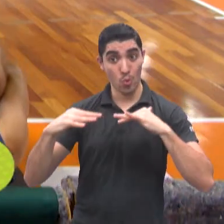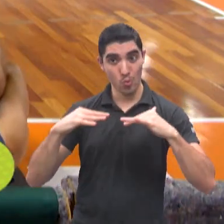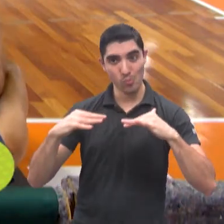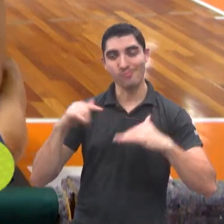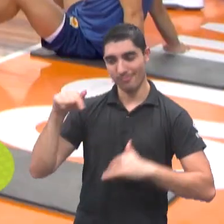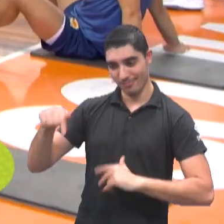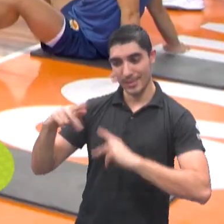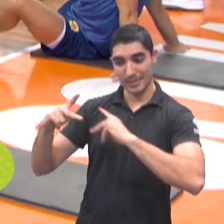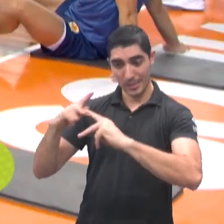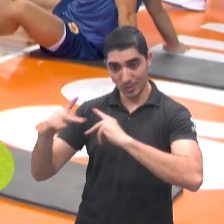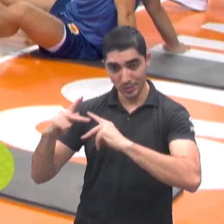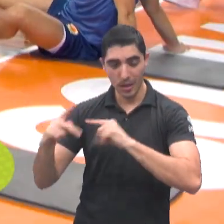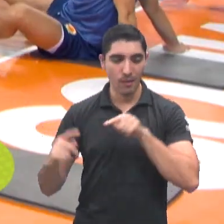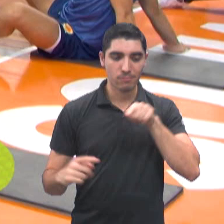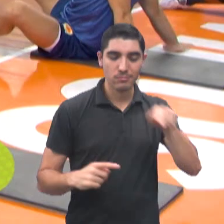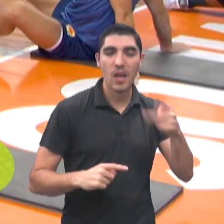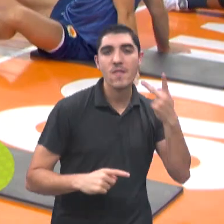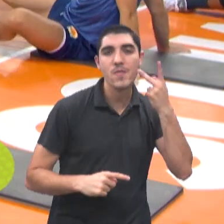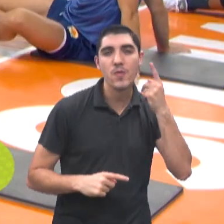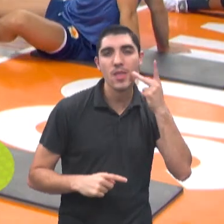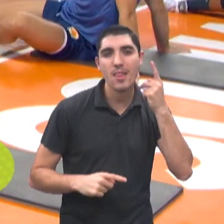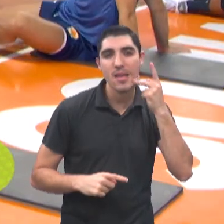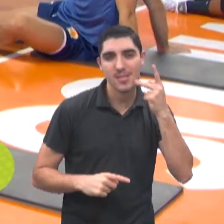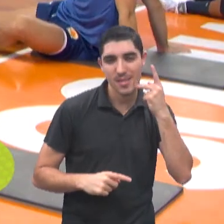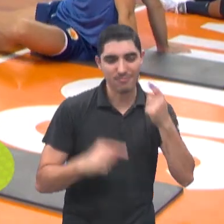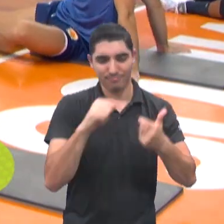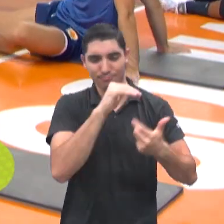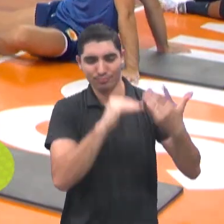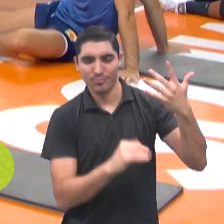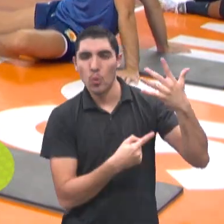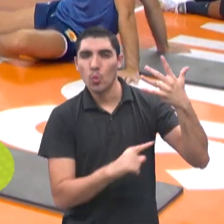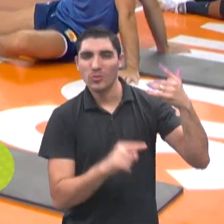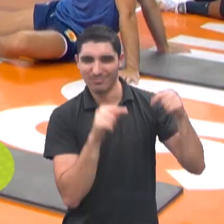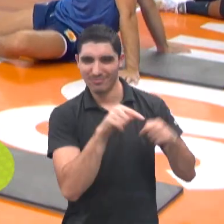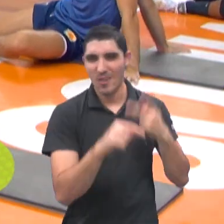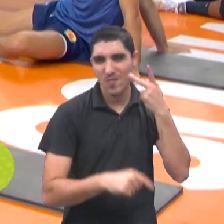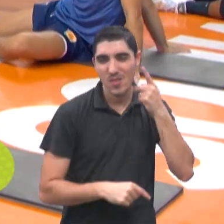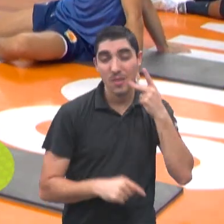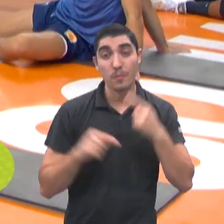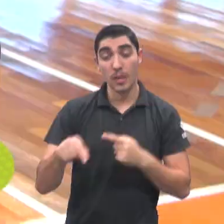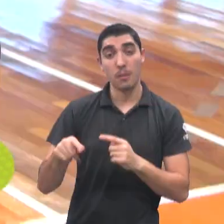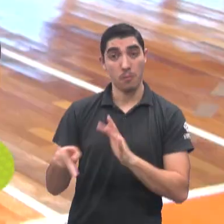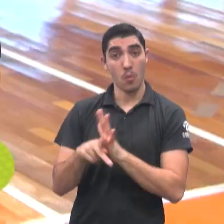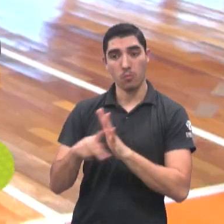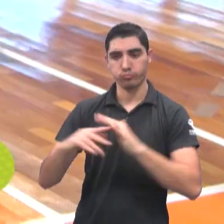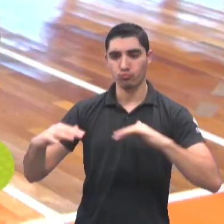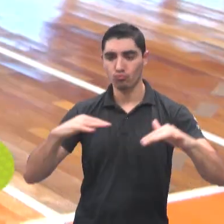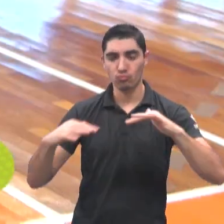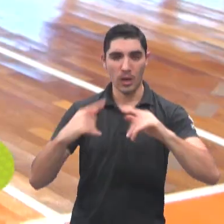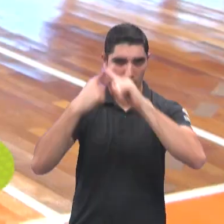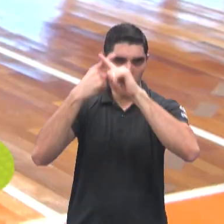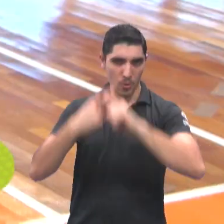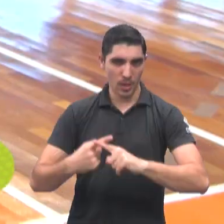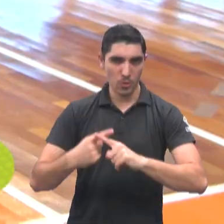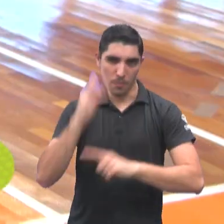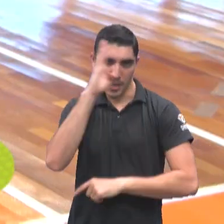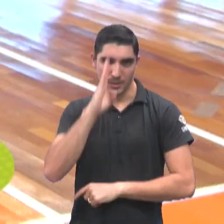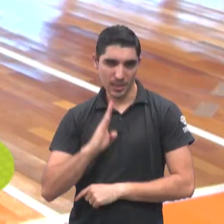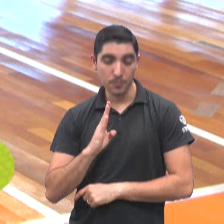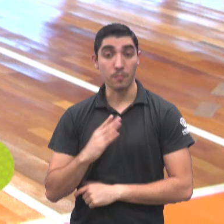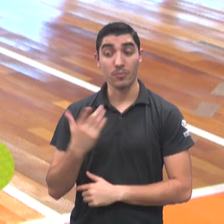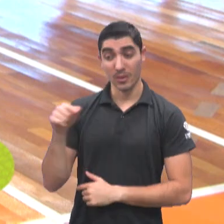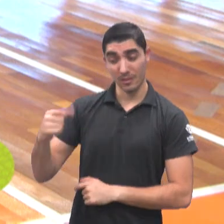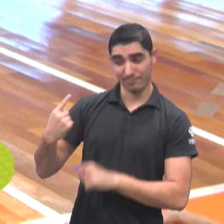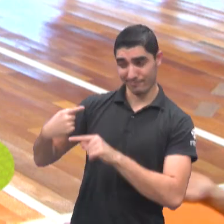né, contra o Lanterna Fortaleza, pela 13ª rodada do retorno do NBB 17. O São José vem de derrota na última rodada